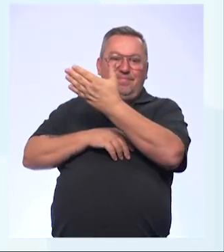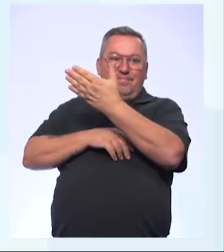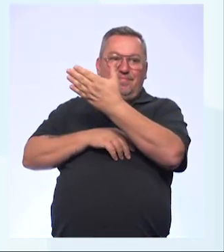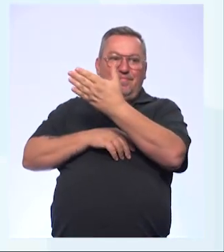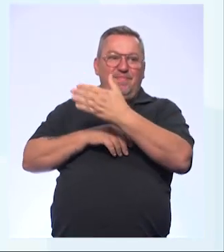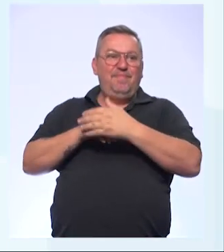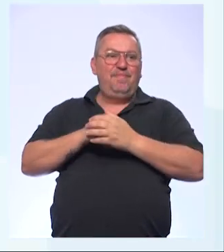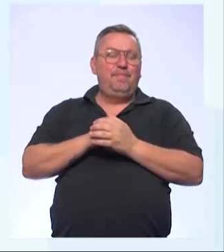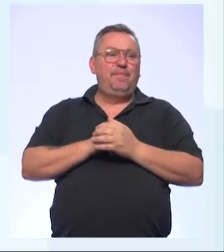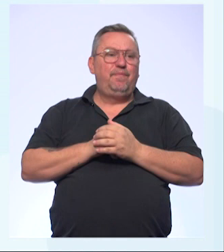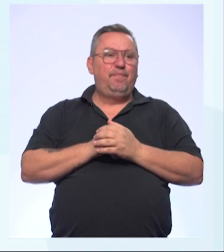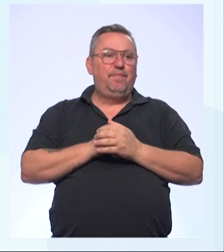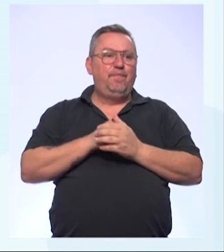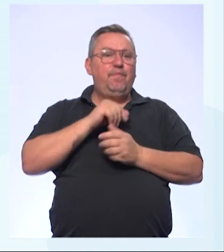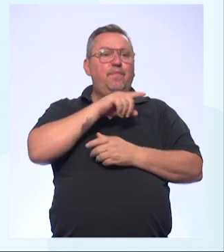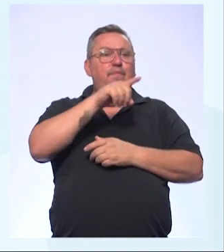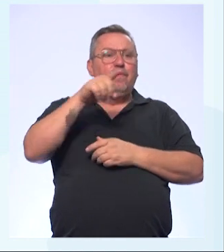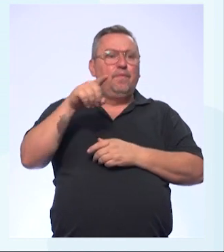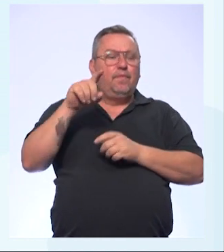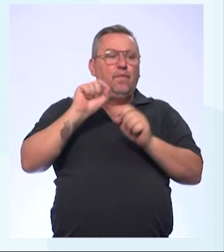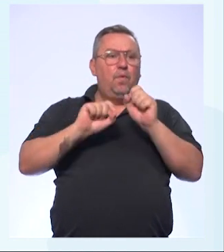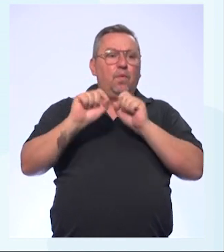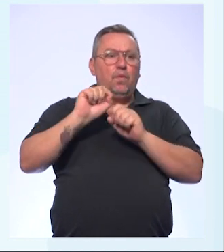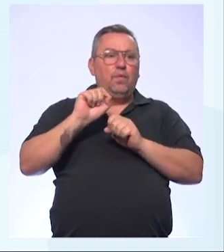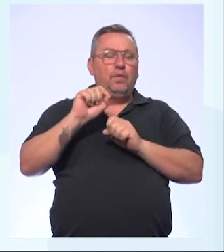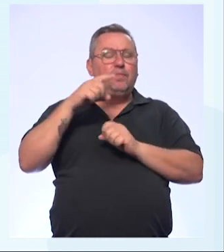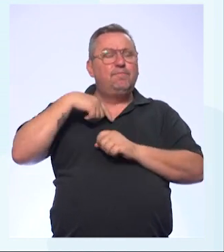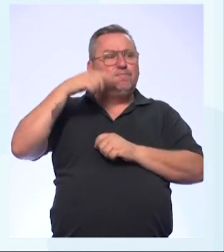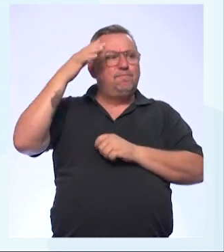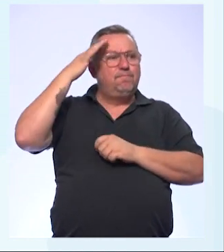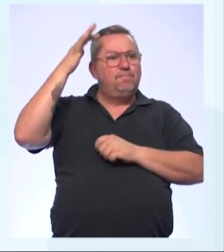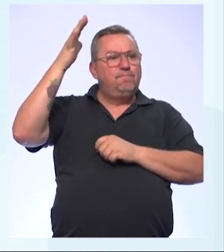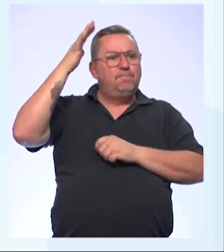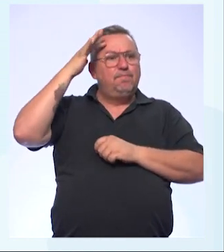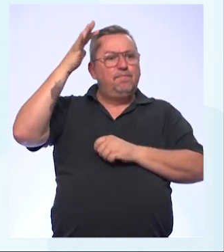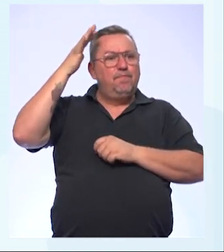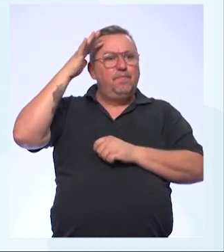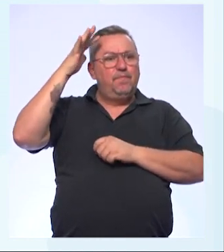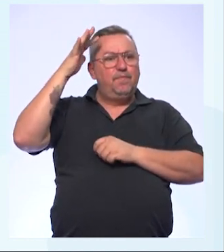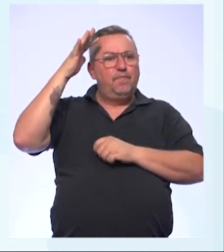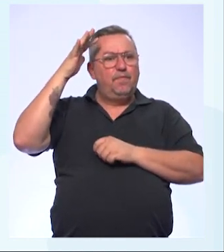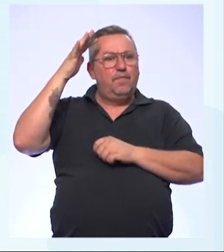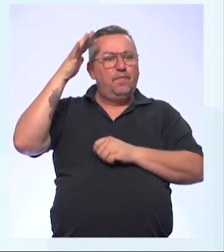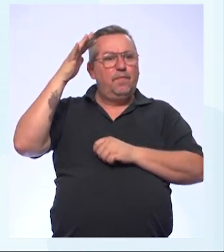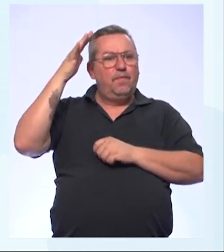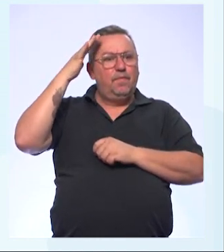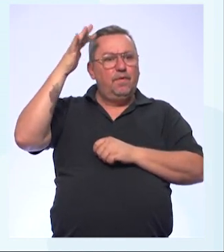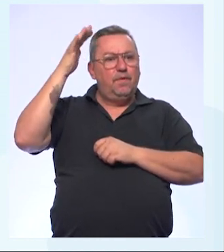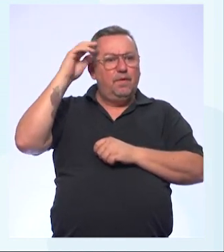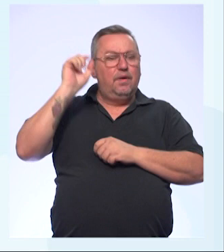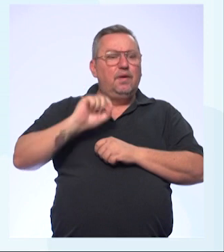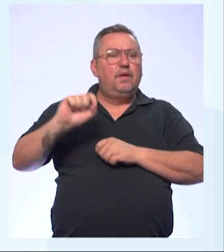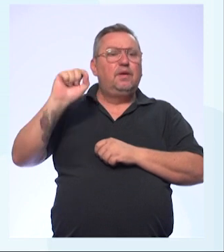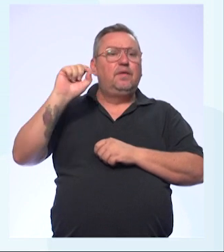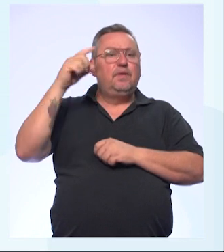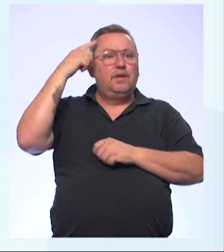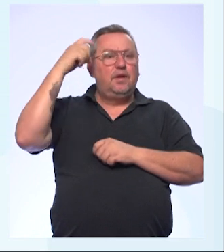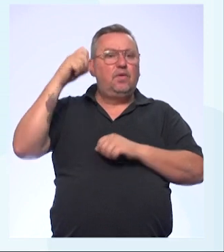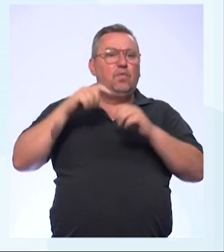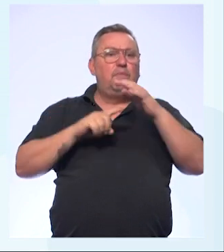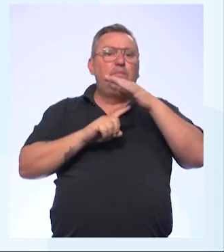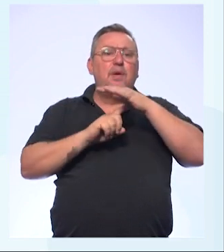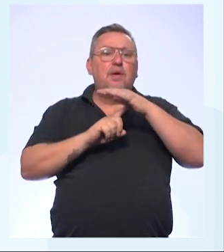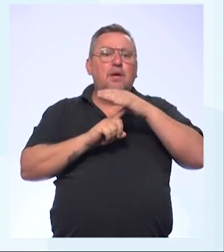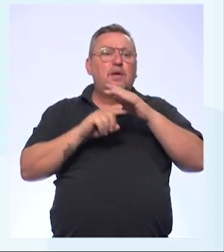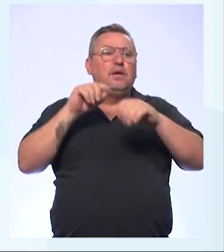Olha lá. Essa questão é uma questão para que vocês imaginem. Imagine. Vamos imaginar que